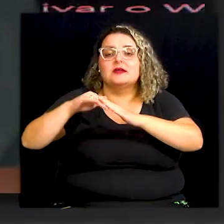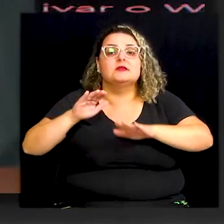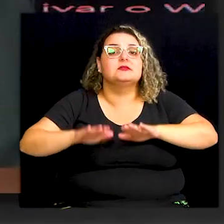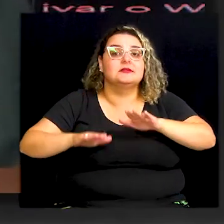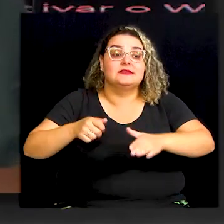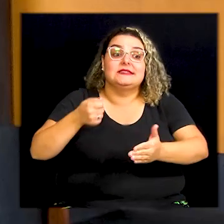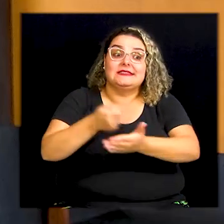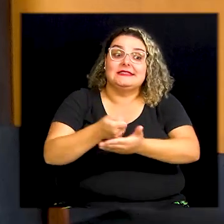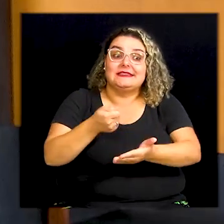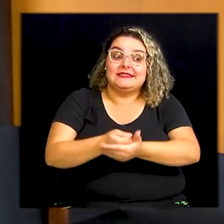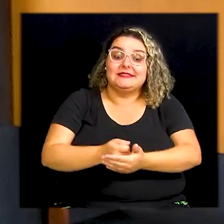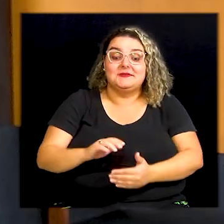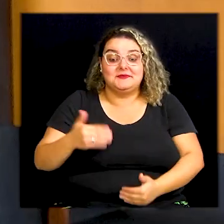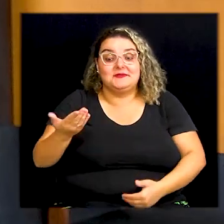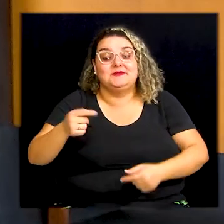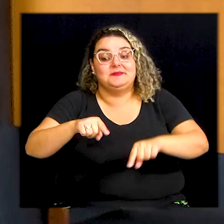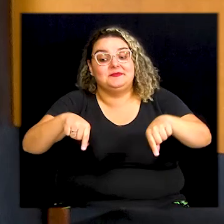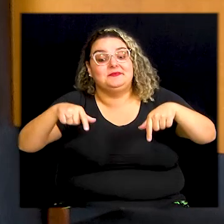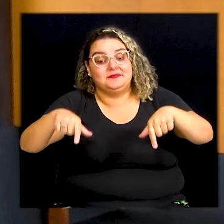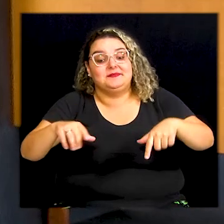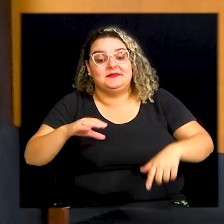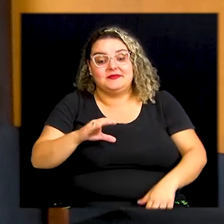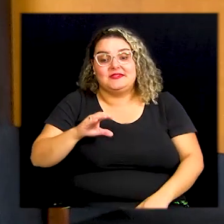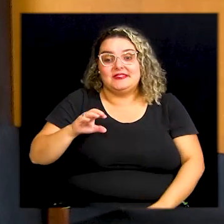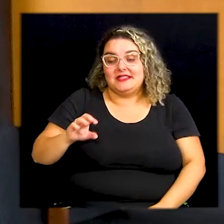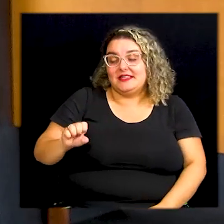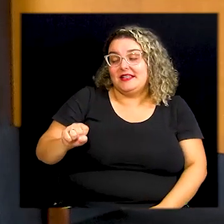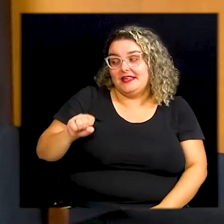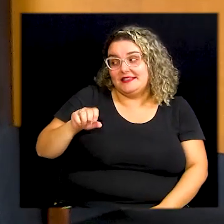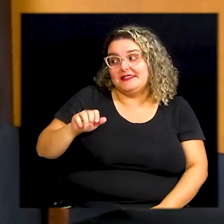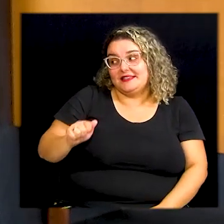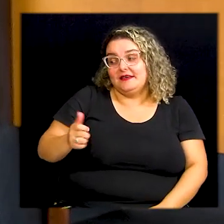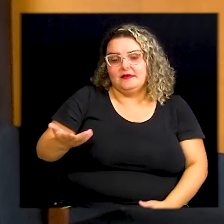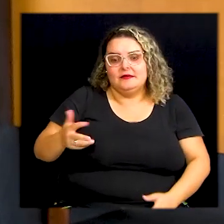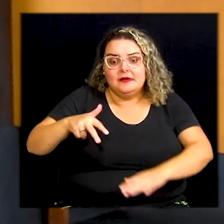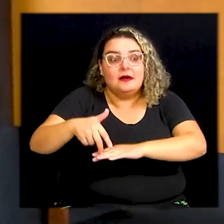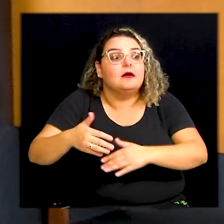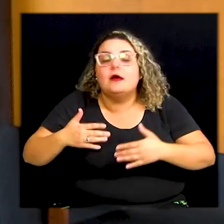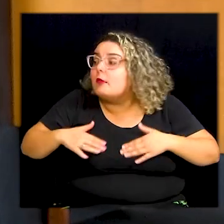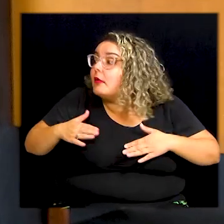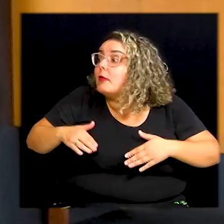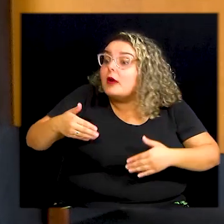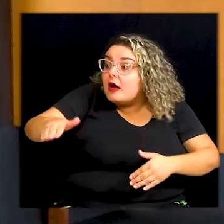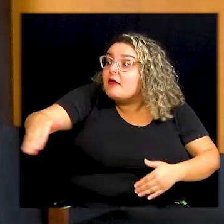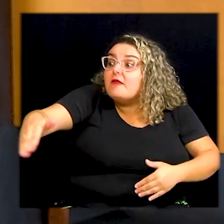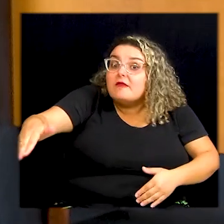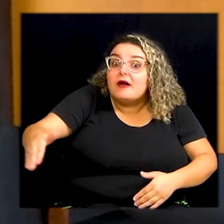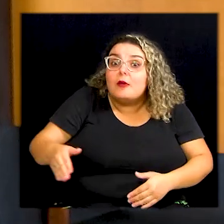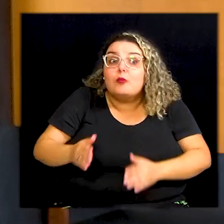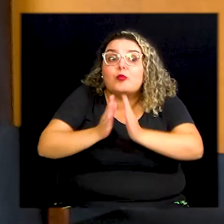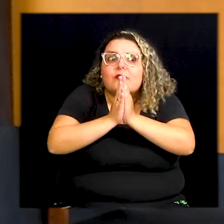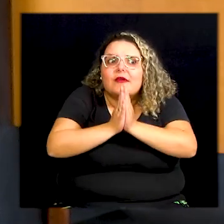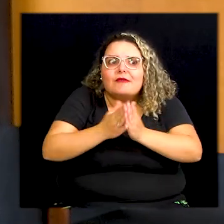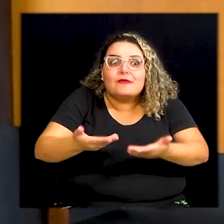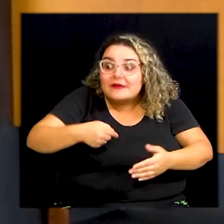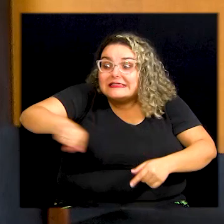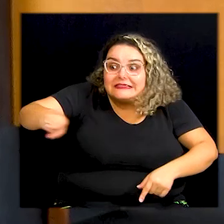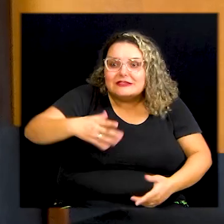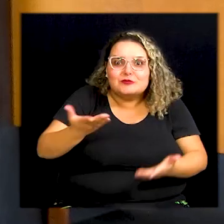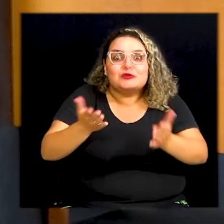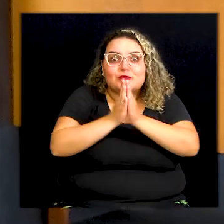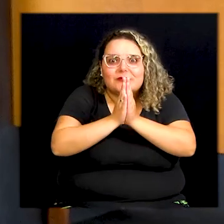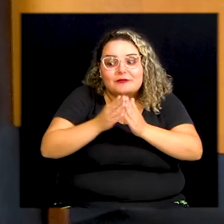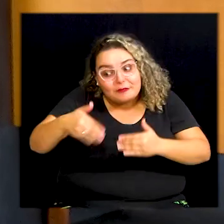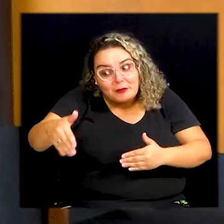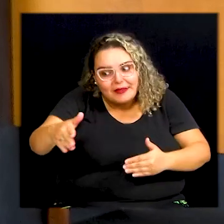às vezes que ele cobra fora de campo, no jogo do CSA ele começou a entrar no campo, a gente ficou louco, falou, não, professor, vai pra beira do campo, pelo amor de Deus, senão você vai ser